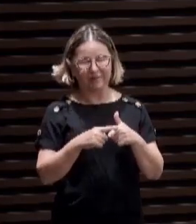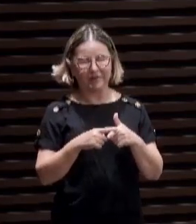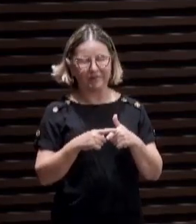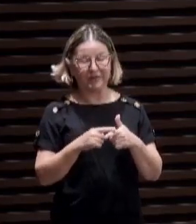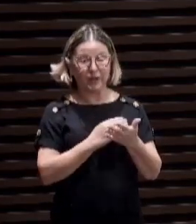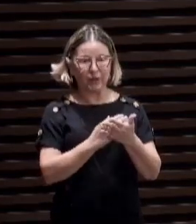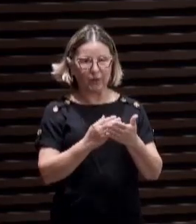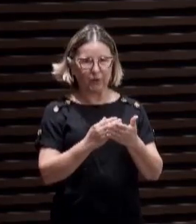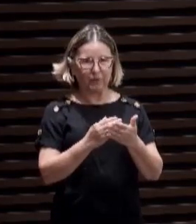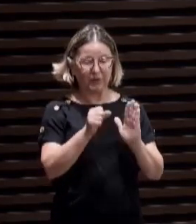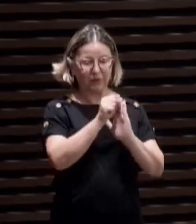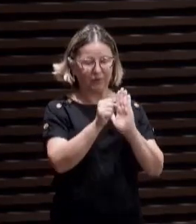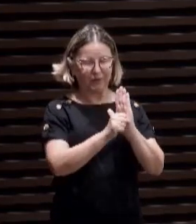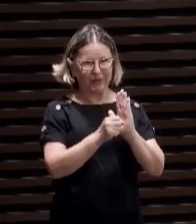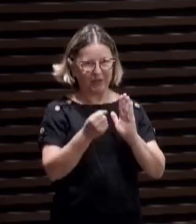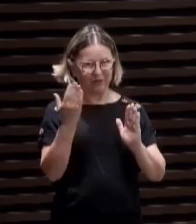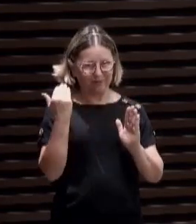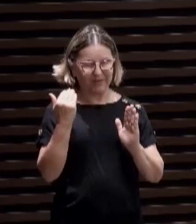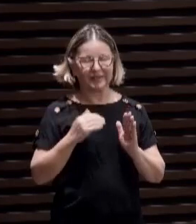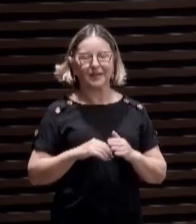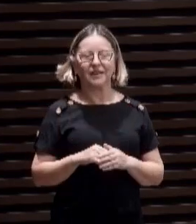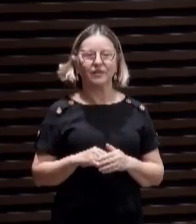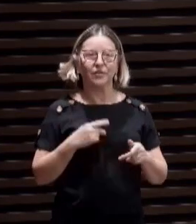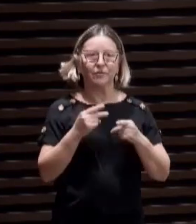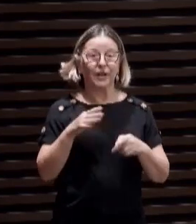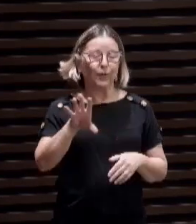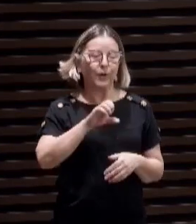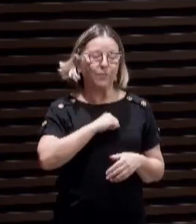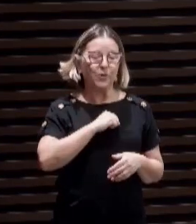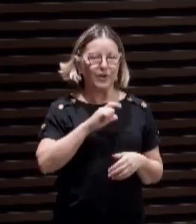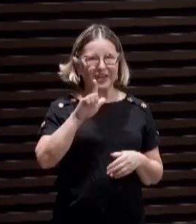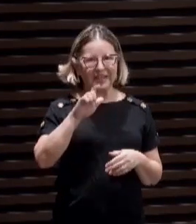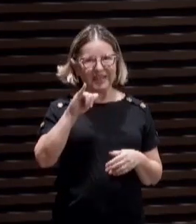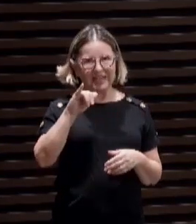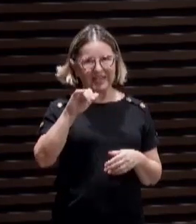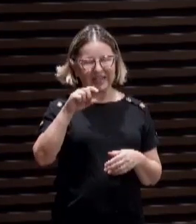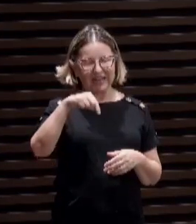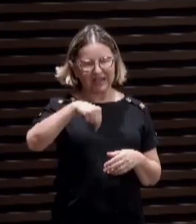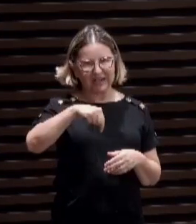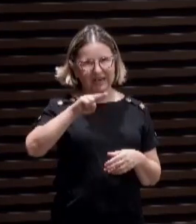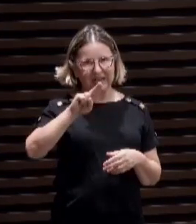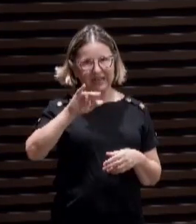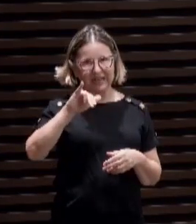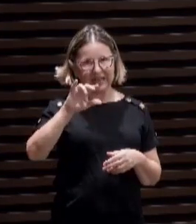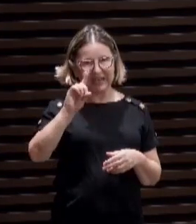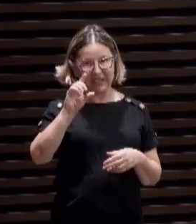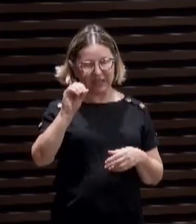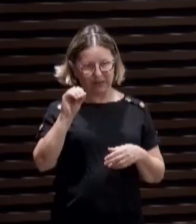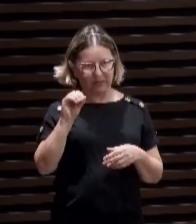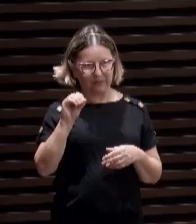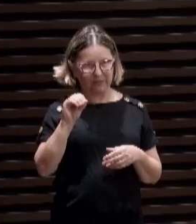líquido, um amor que ele se conforma conforme o meu desejo e as